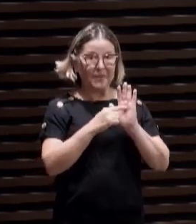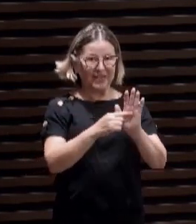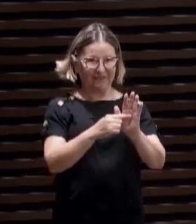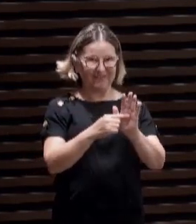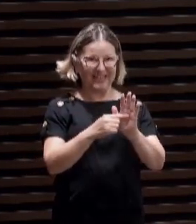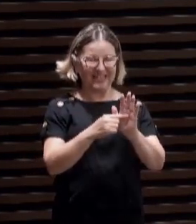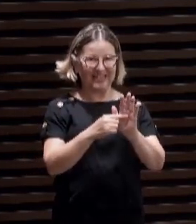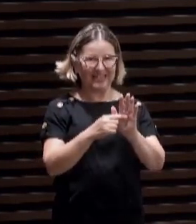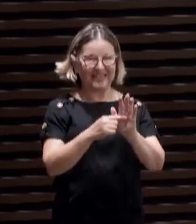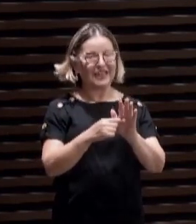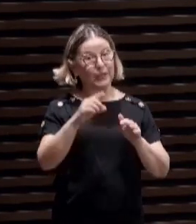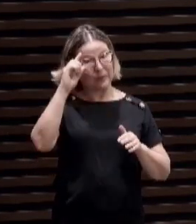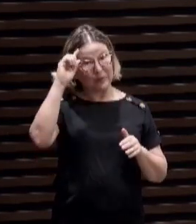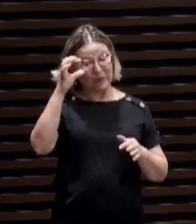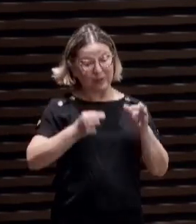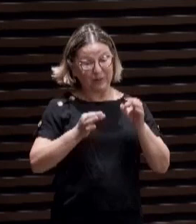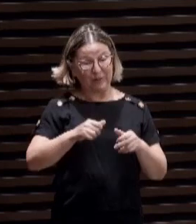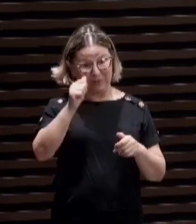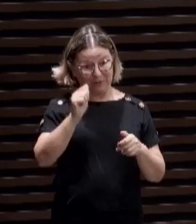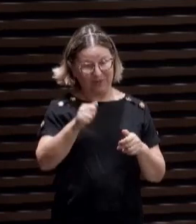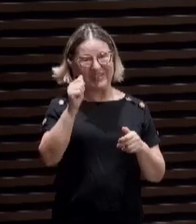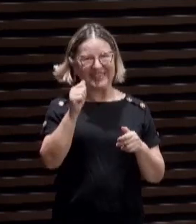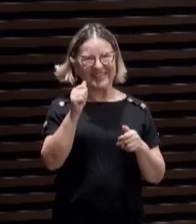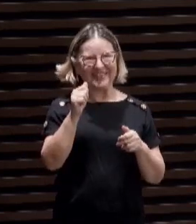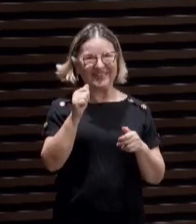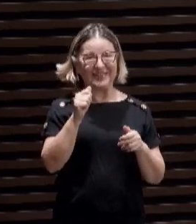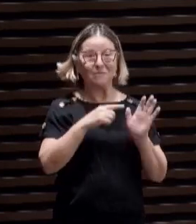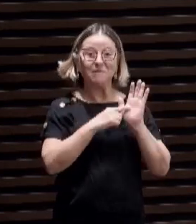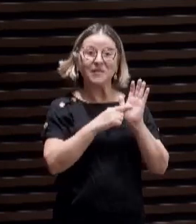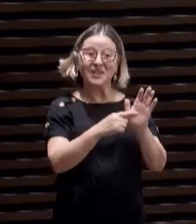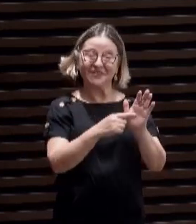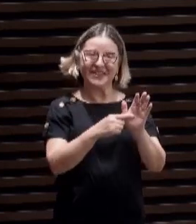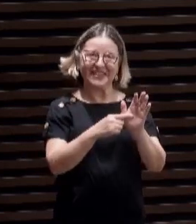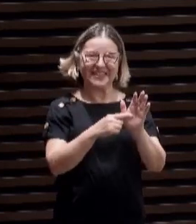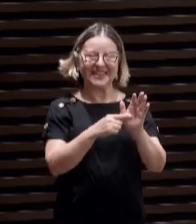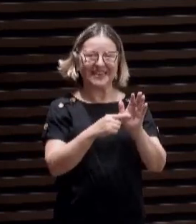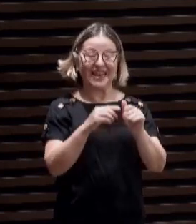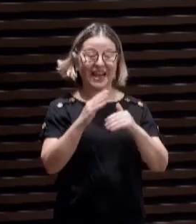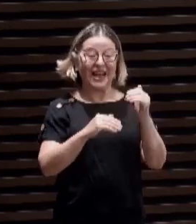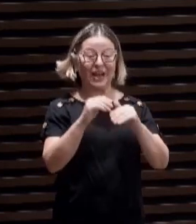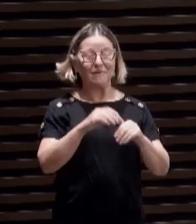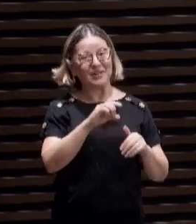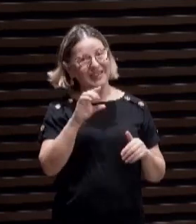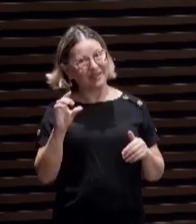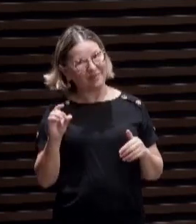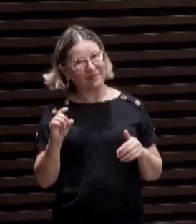dia do Senhor, o dia com D maiúsculo, o último dia, o dia em que o Senhor voltar,